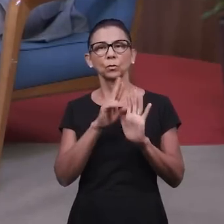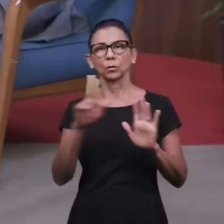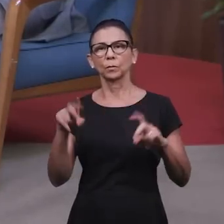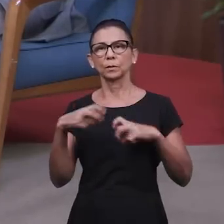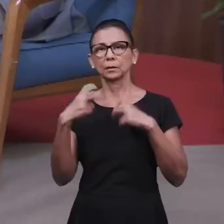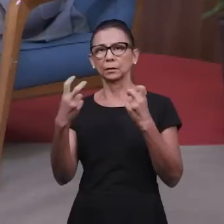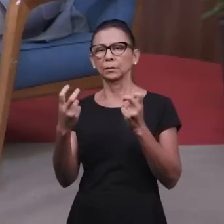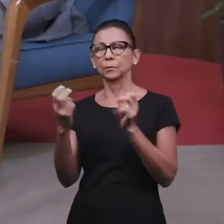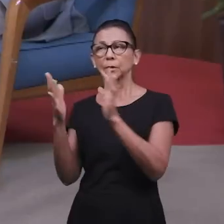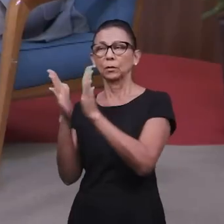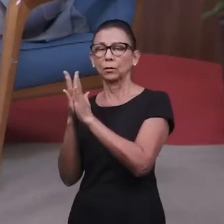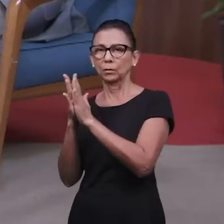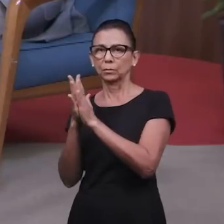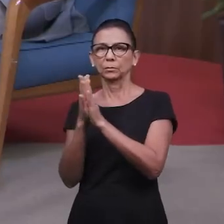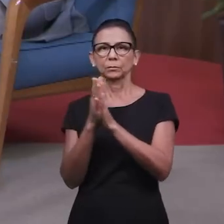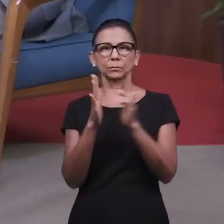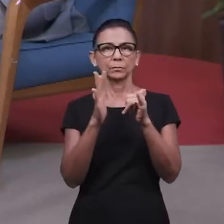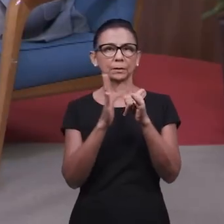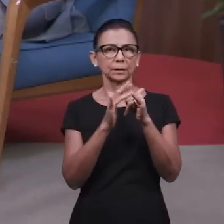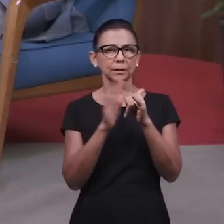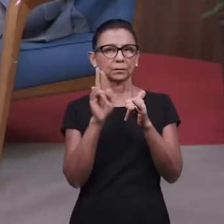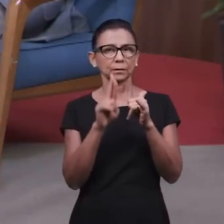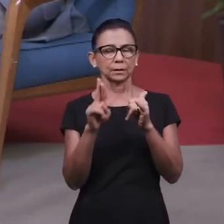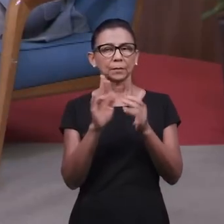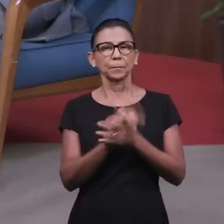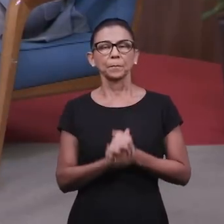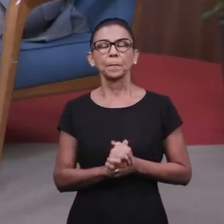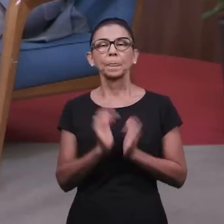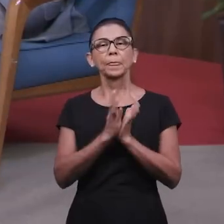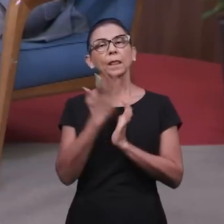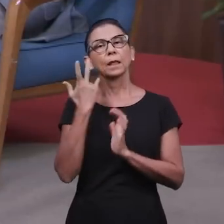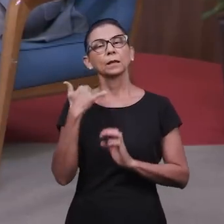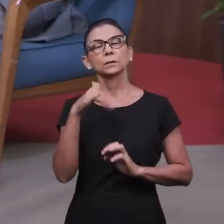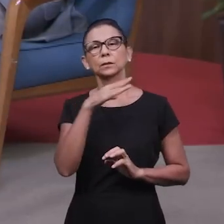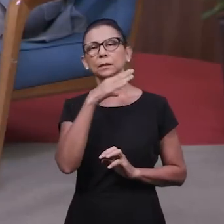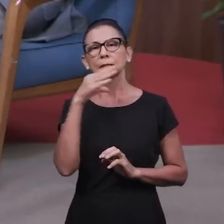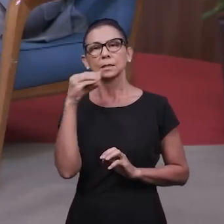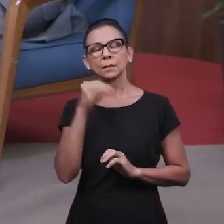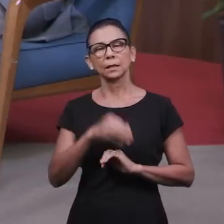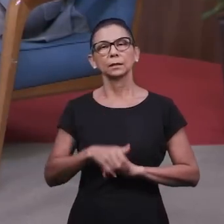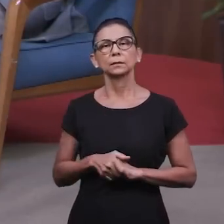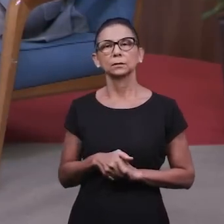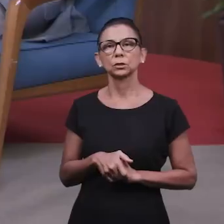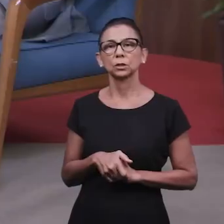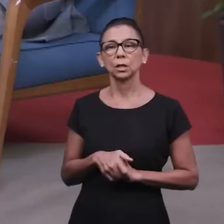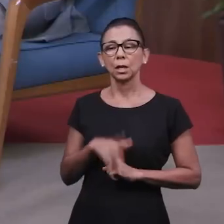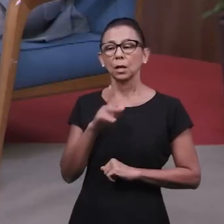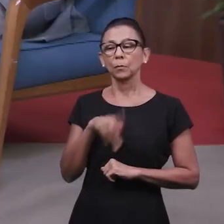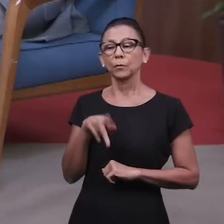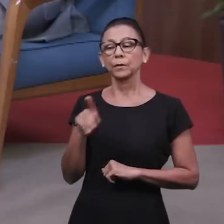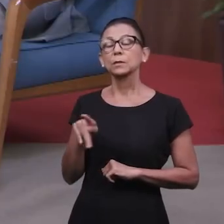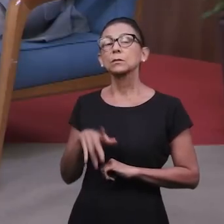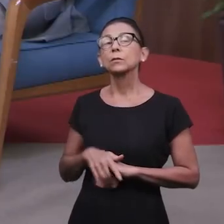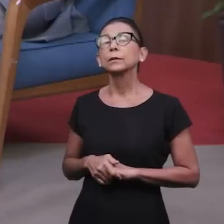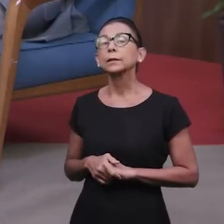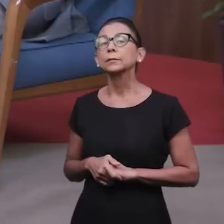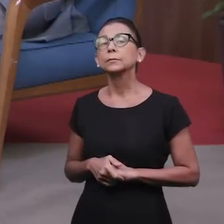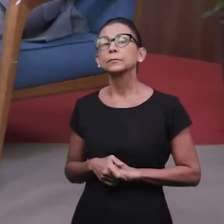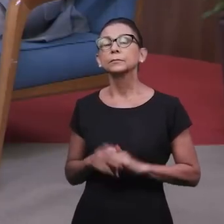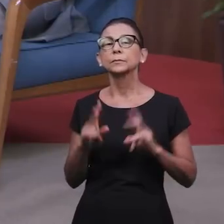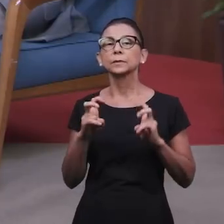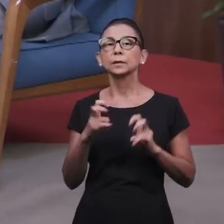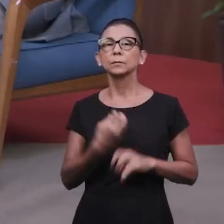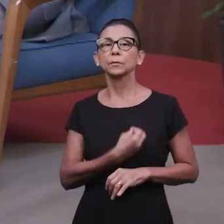Eu Oro, hoje para escaleta. E na aula para as crianças intermediários e adolescentes, a professora Viviane Laia abordará o